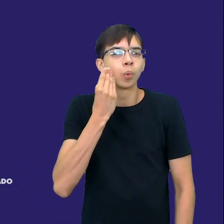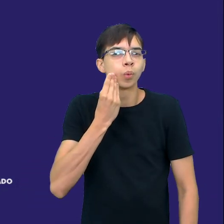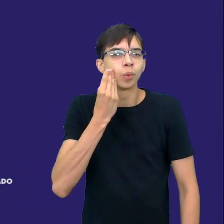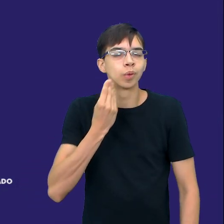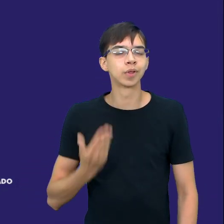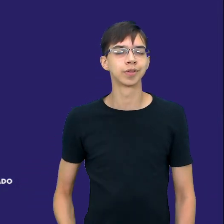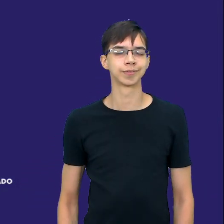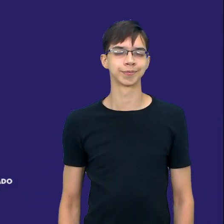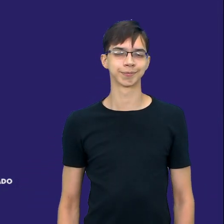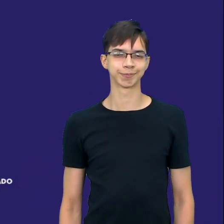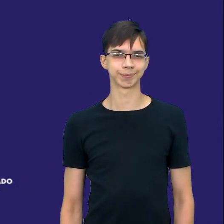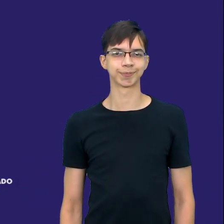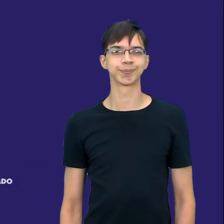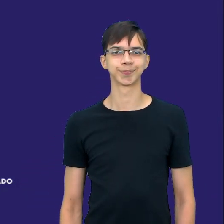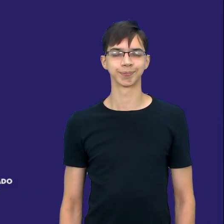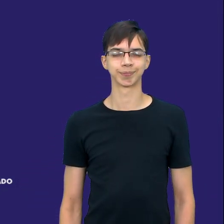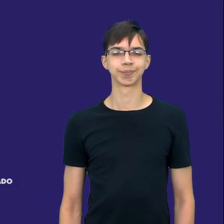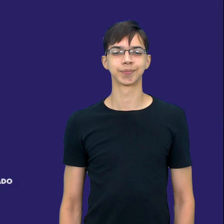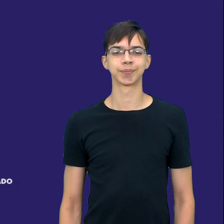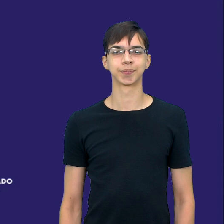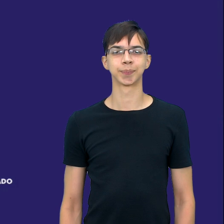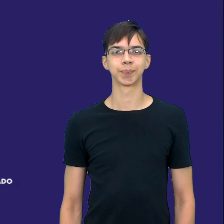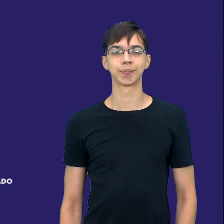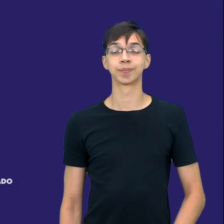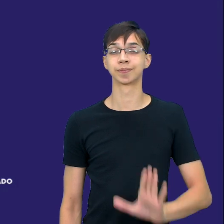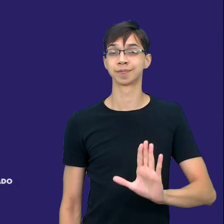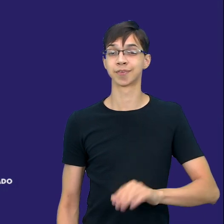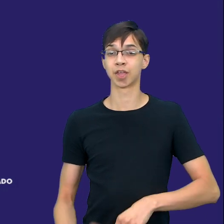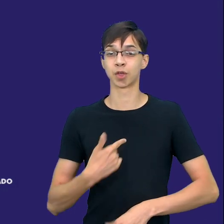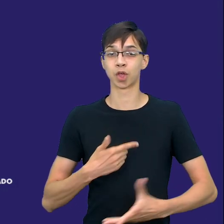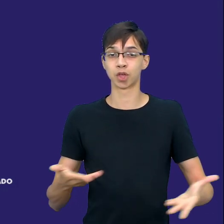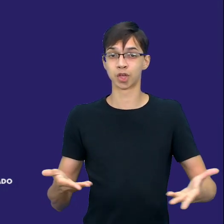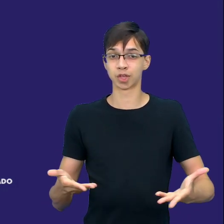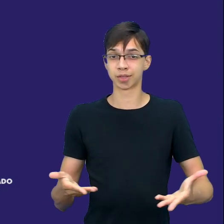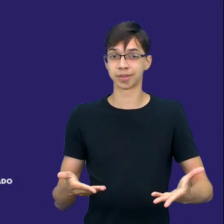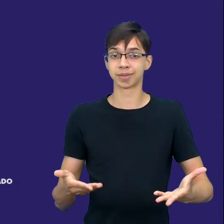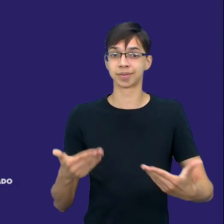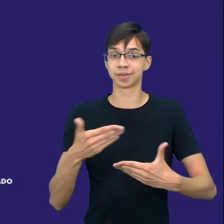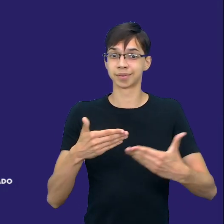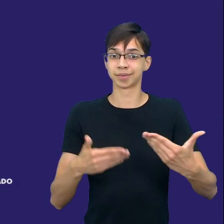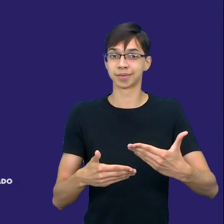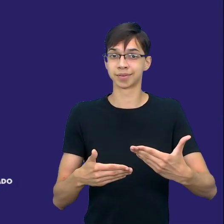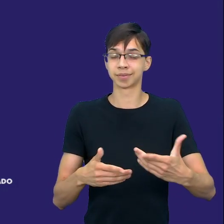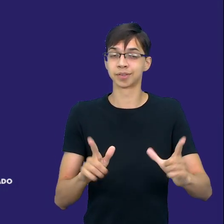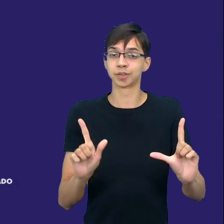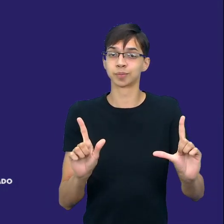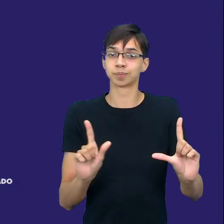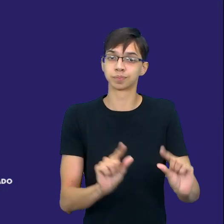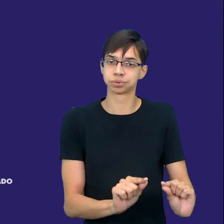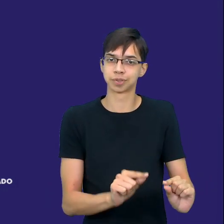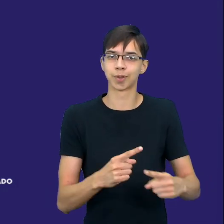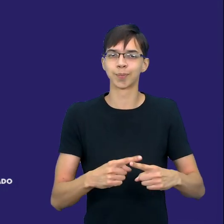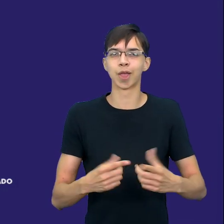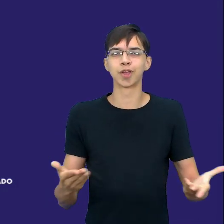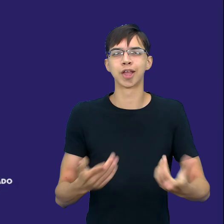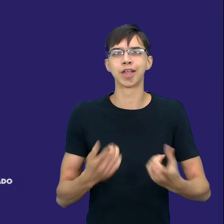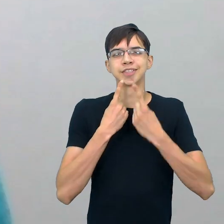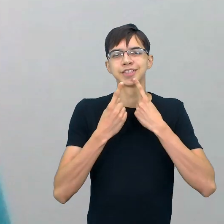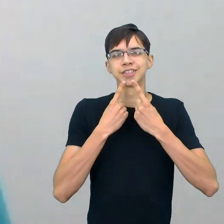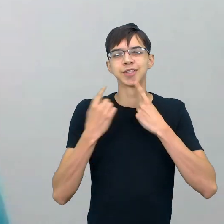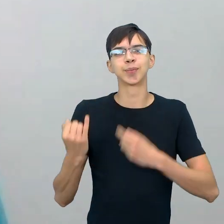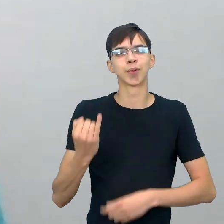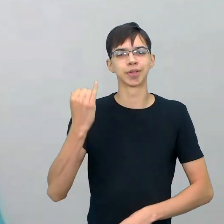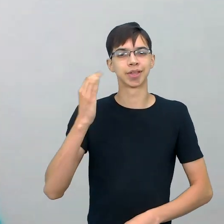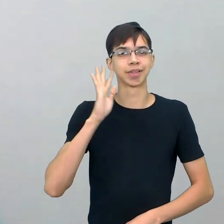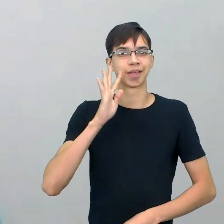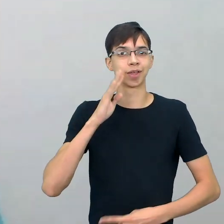João, eu vou inclusive parar um pouco a apresentação para eles nos verem, né? Que eu acho que esse momento de diálogo acho que fica mais legal se